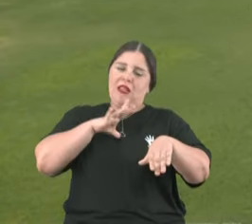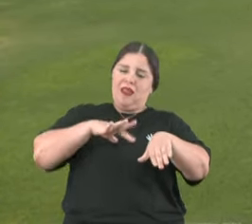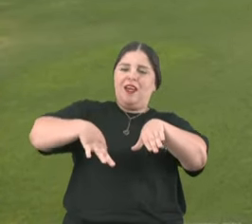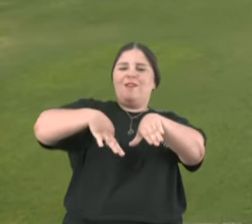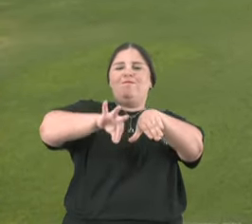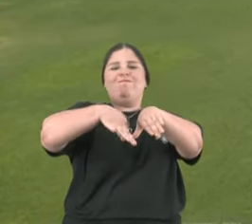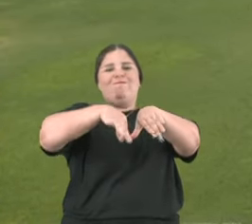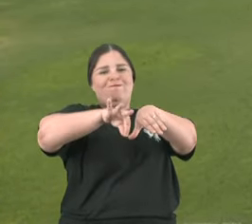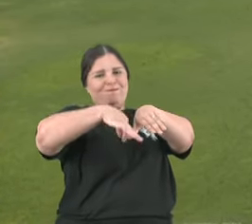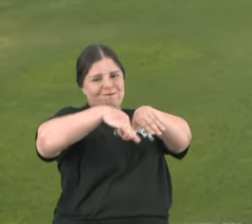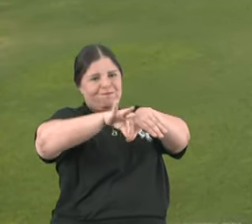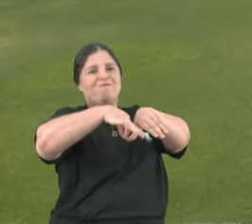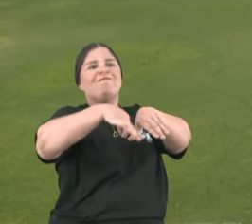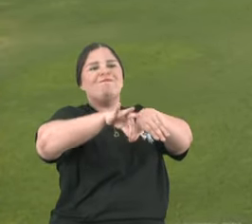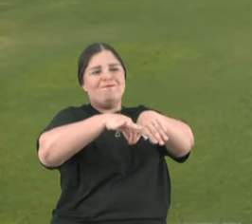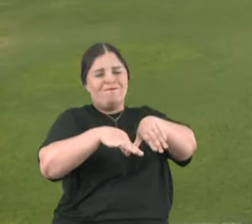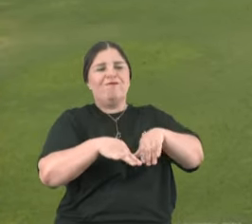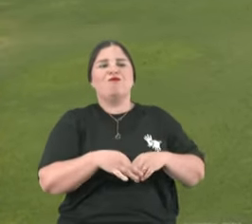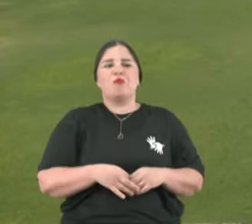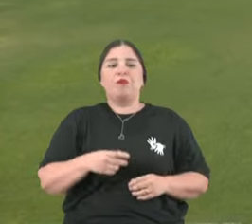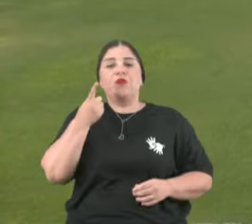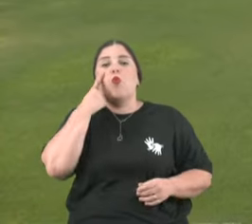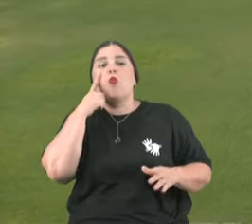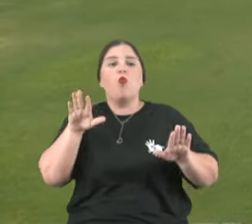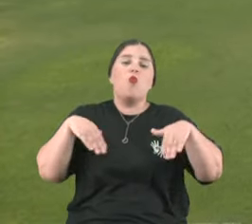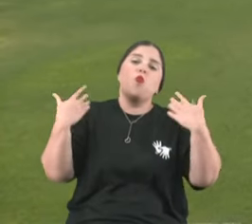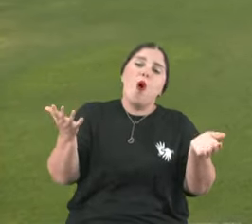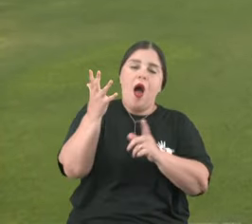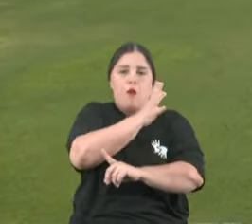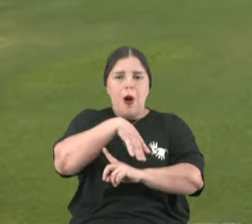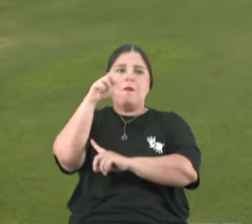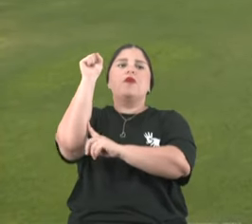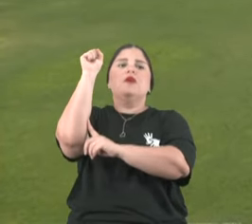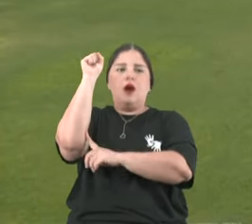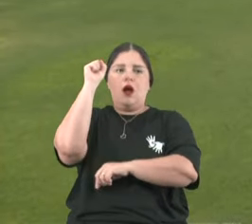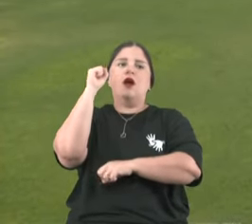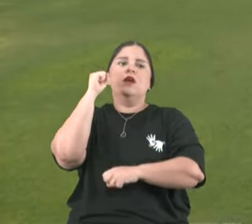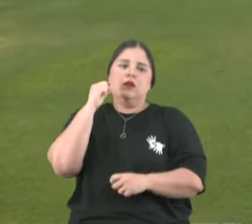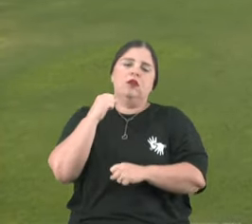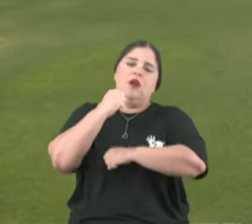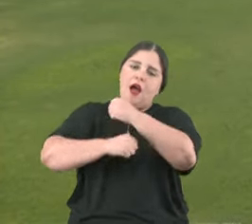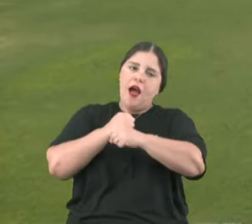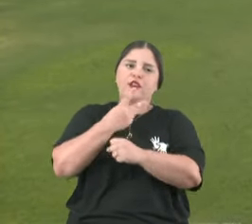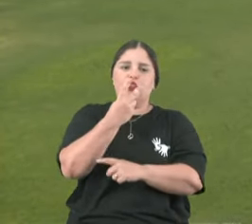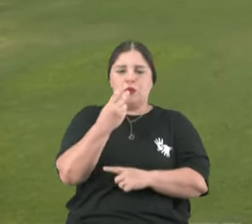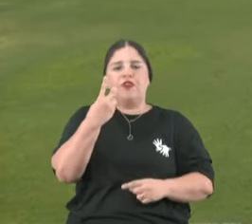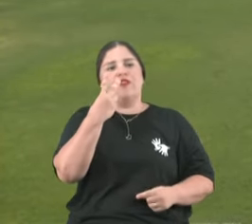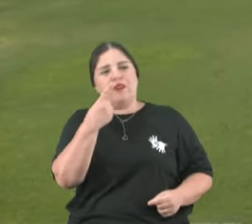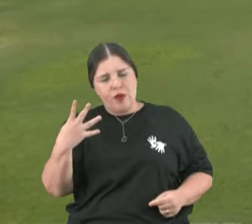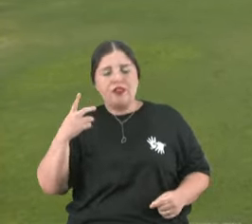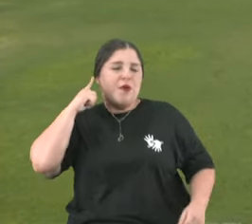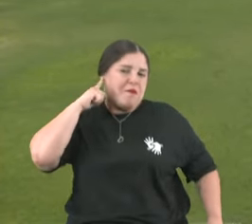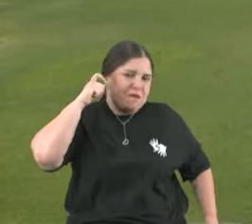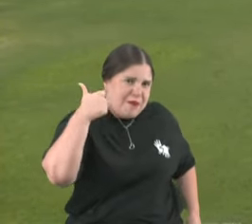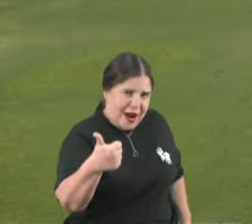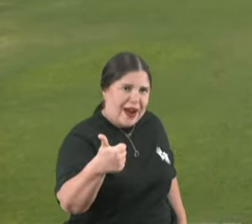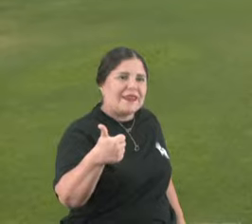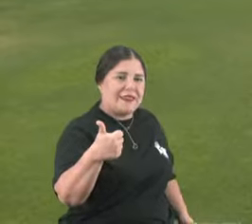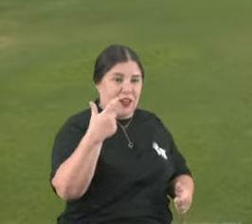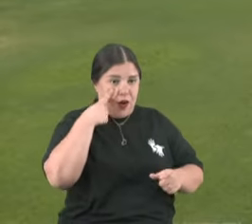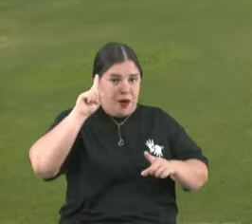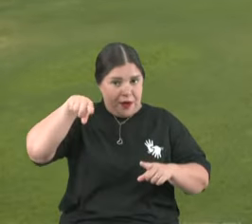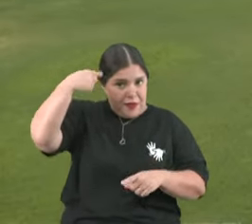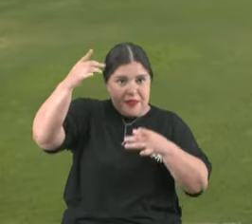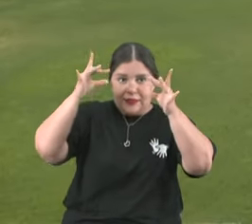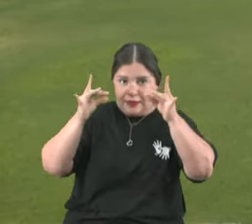para conhecermos o campeão alagoano 2024. É massa, que você vai acompanhar em detalhes no próximo sábado, na tela da